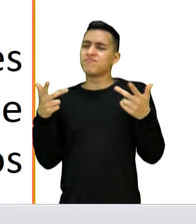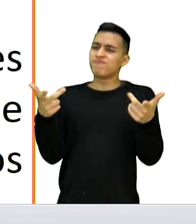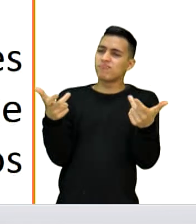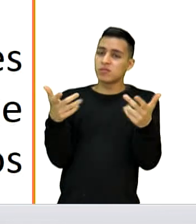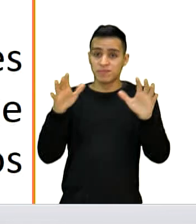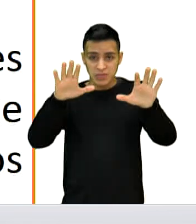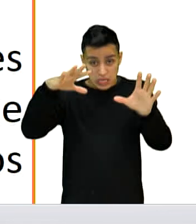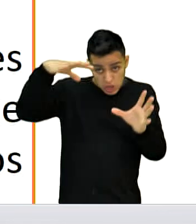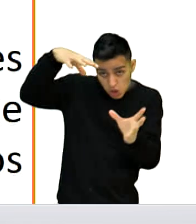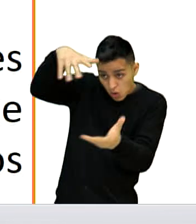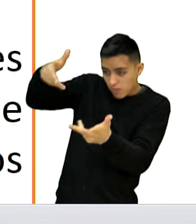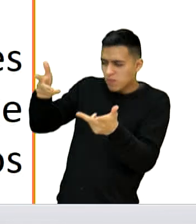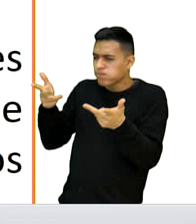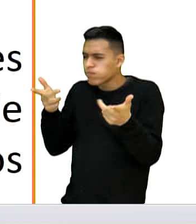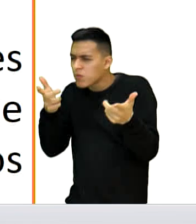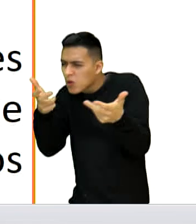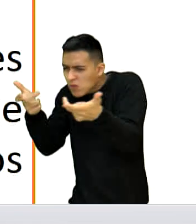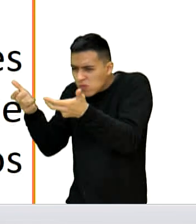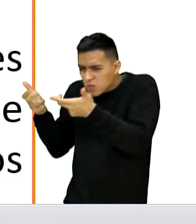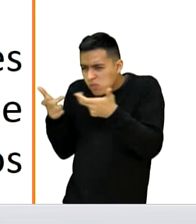mundo dos games,